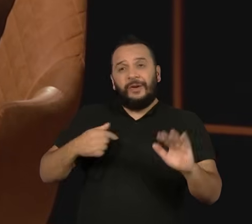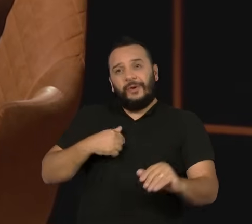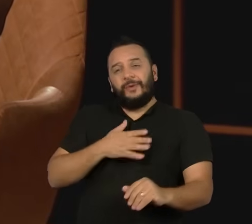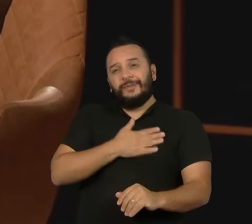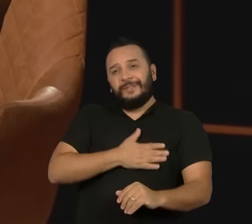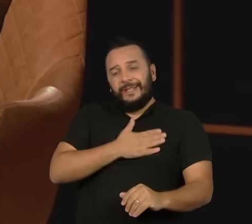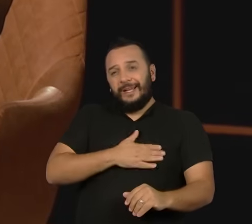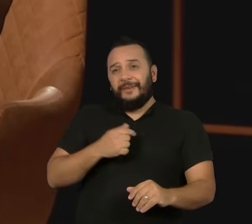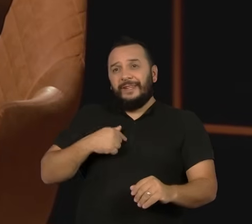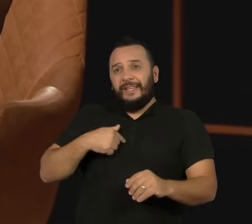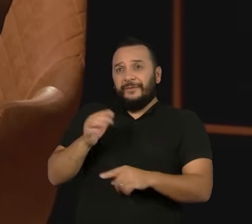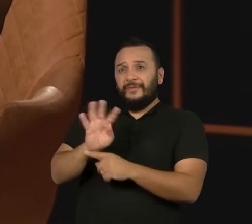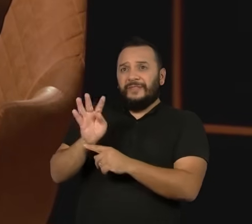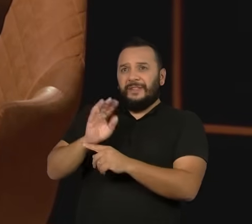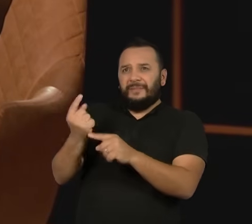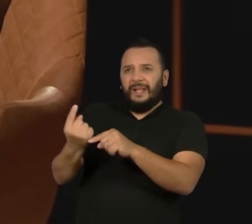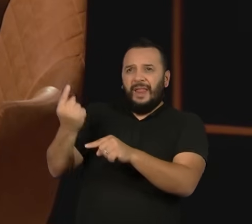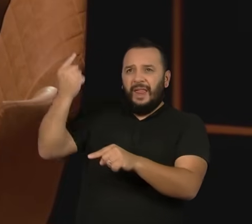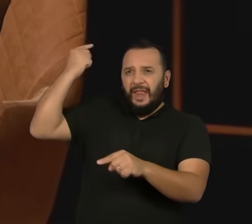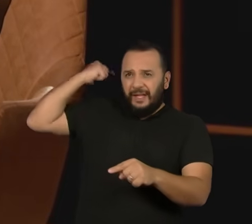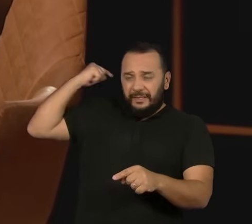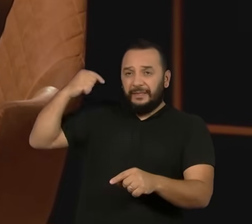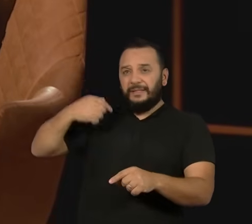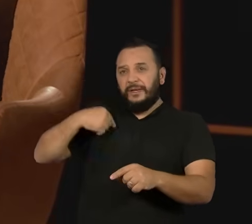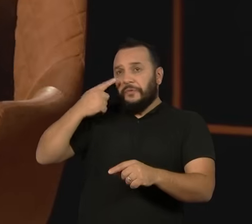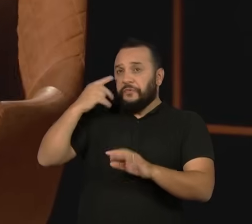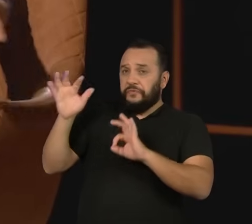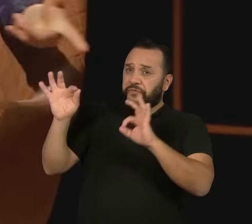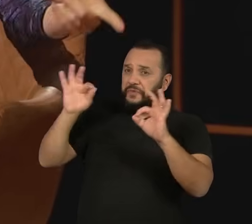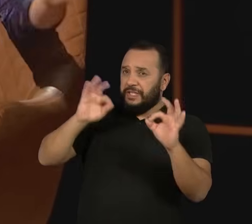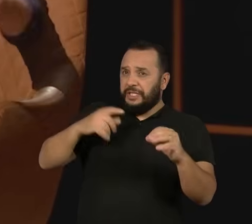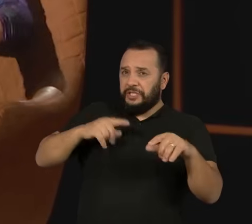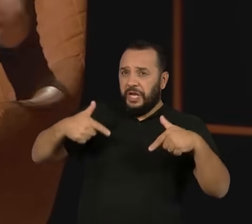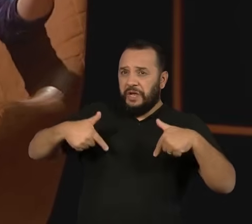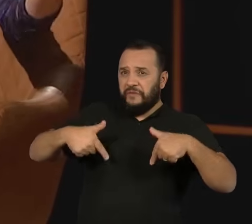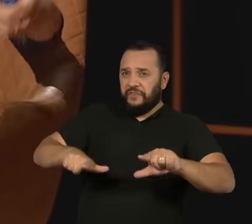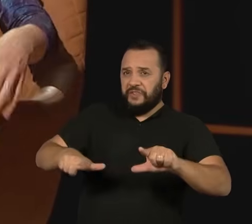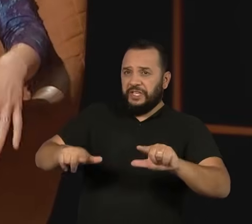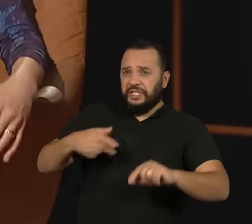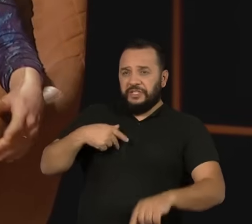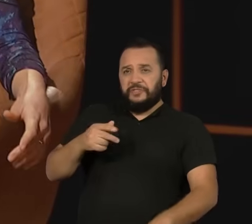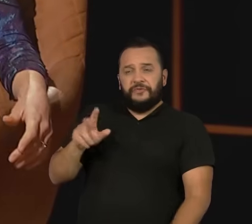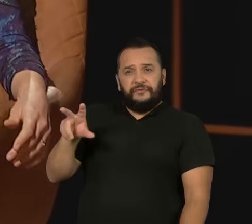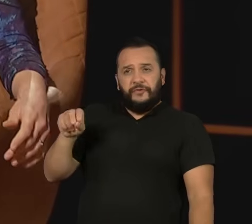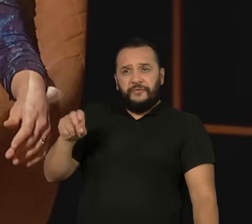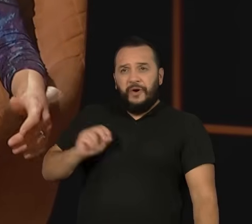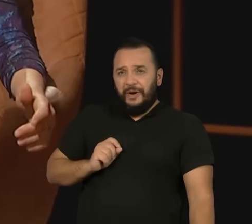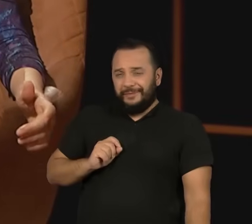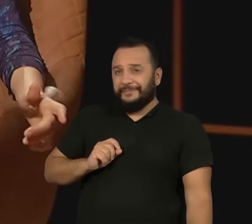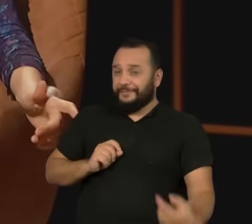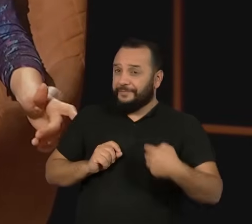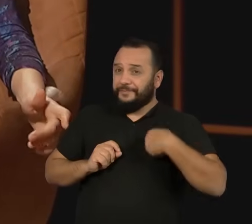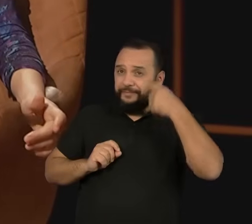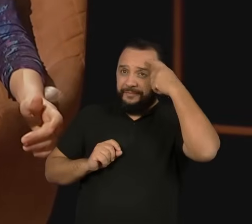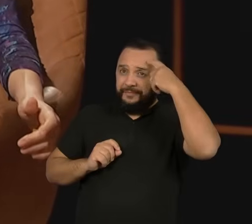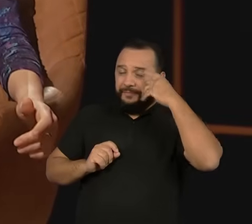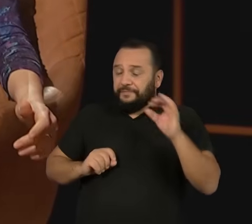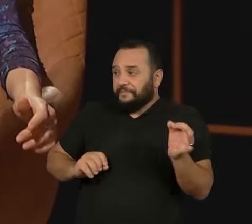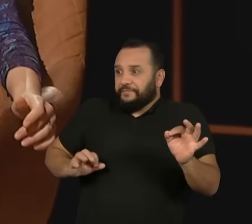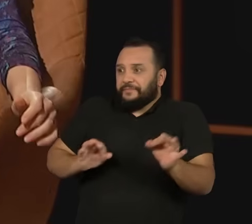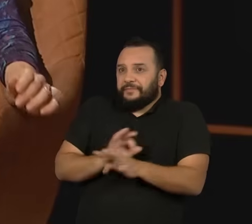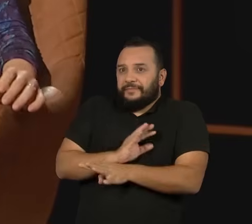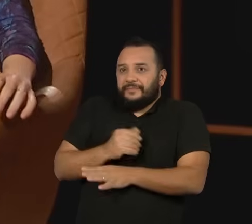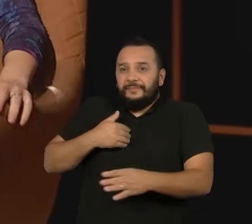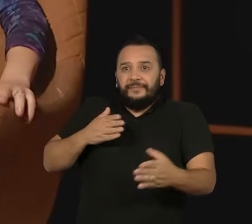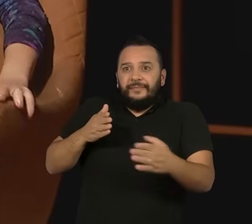de alguns filmes antigos que eu tinha, que eu assistia, de videocassete da minha avó, e achava que isso era suficiente. Aí quando eu entrei para a faculdade, eu vi